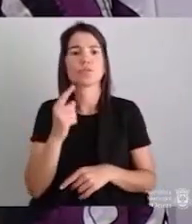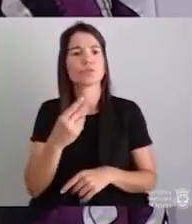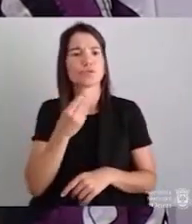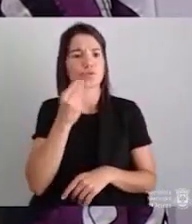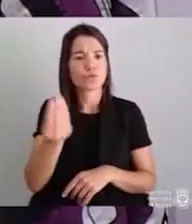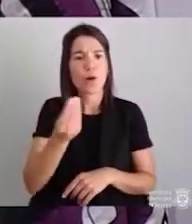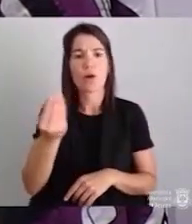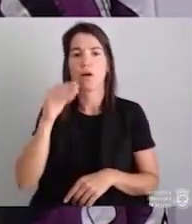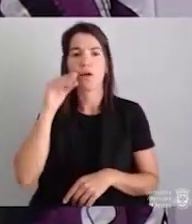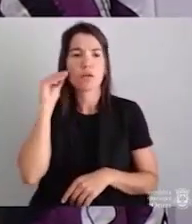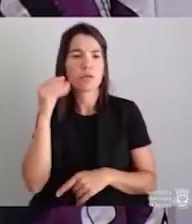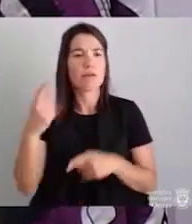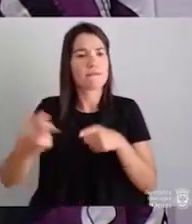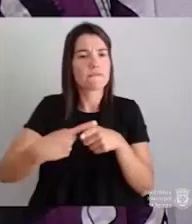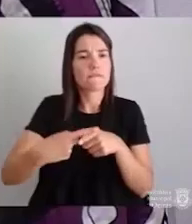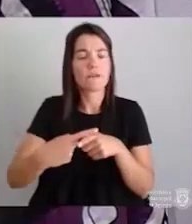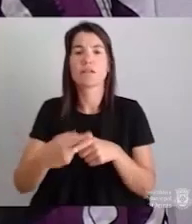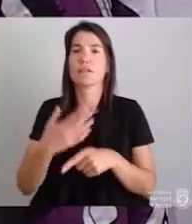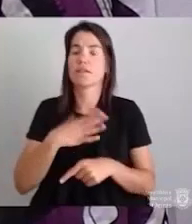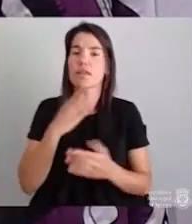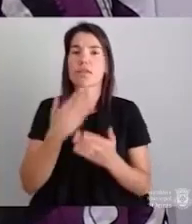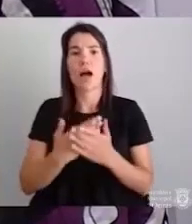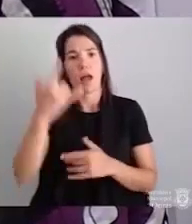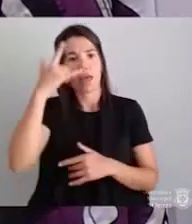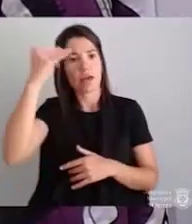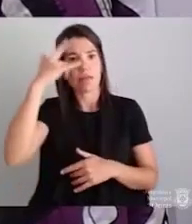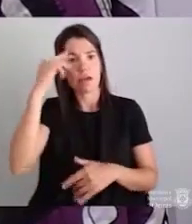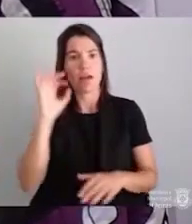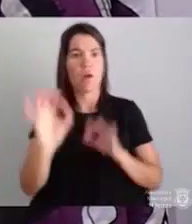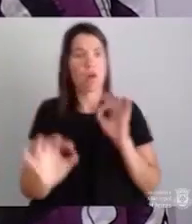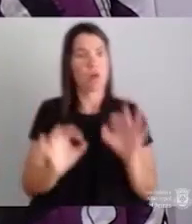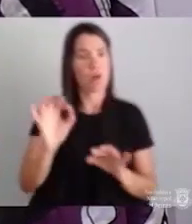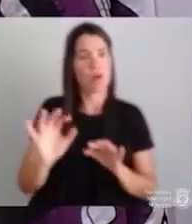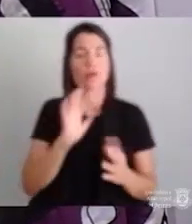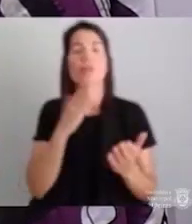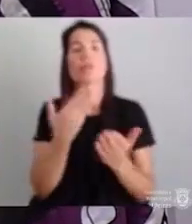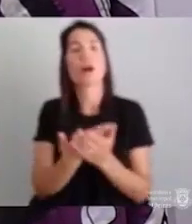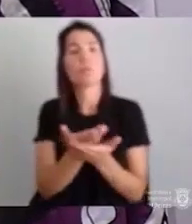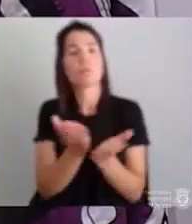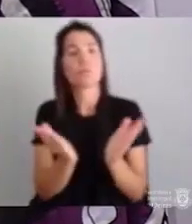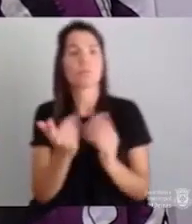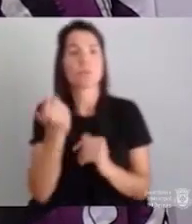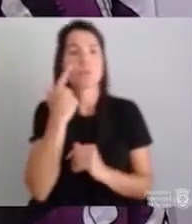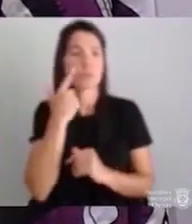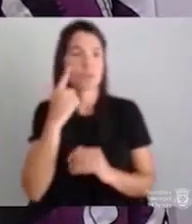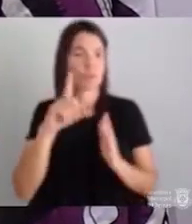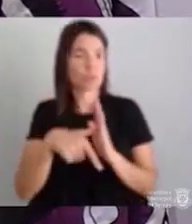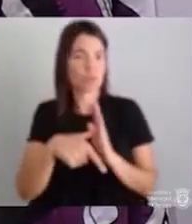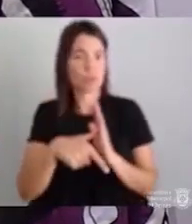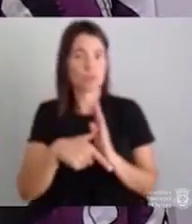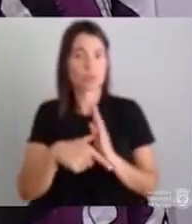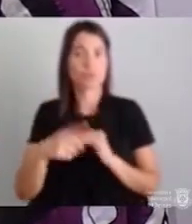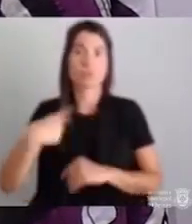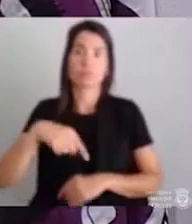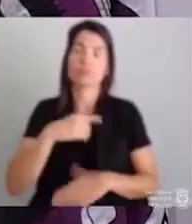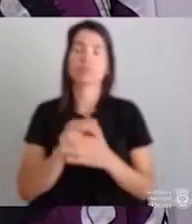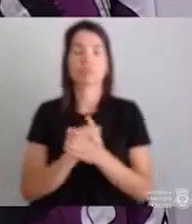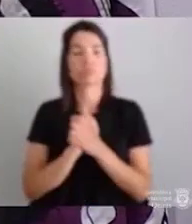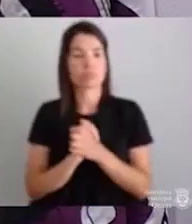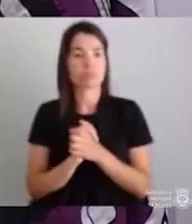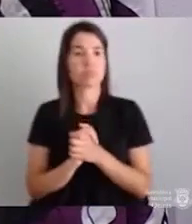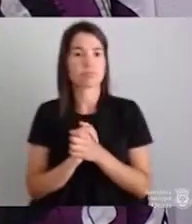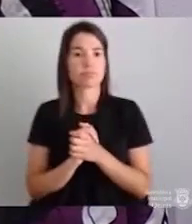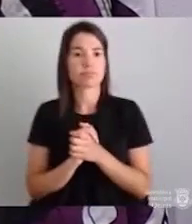interessados em contribuir com ideias e conhecimento para este projeto o que de saúde naturalmente que